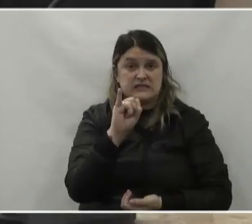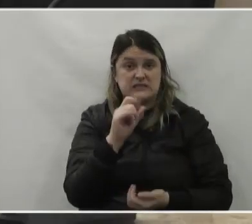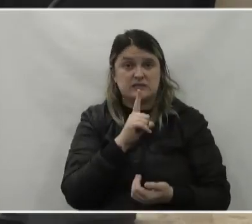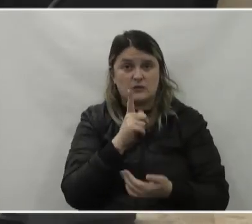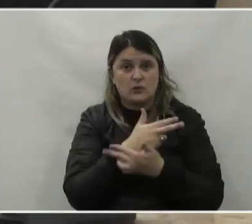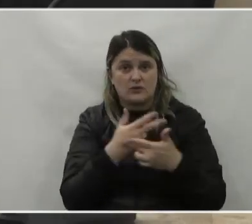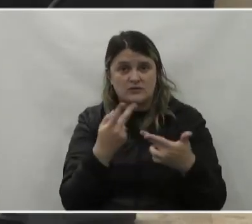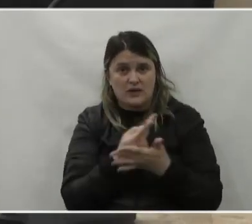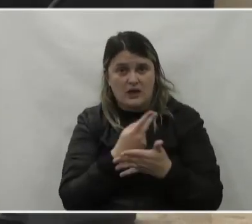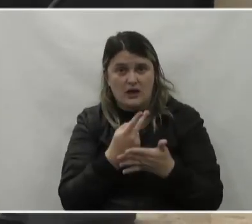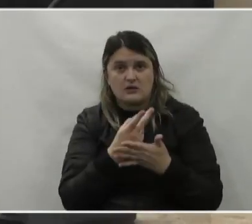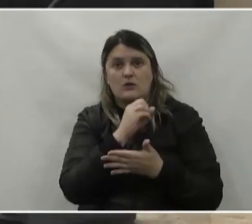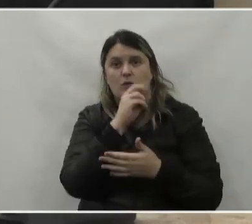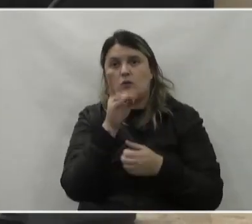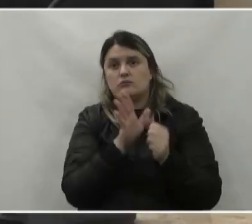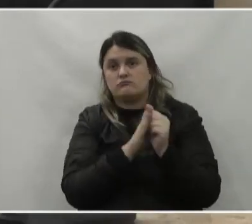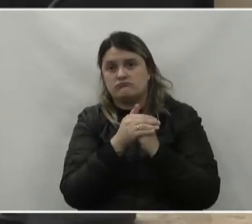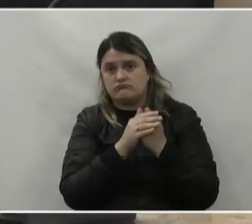escusa, e no futuro